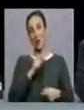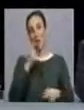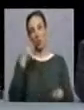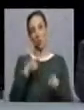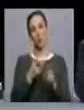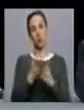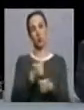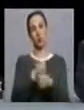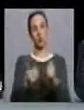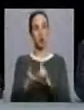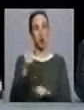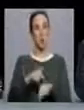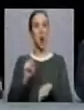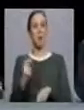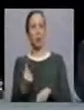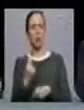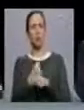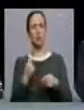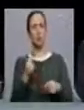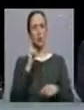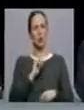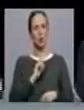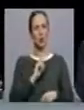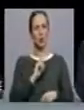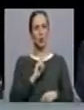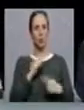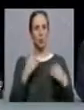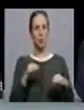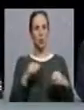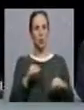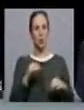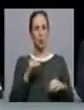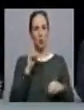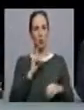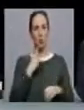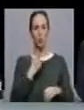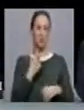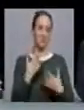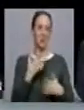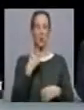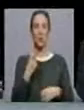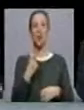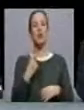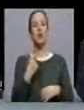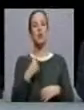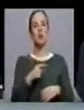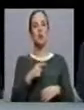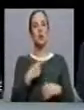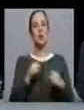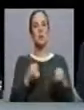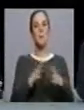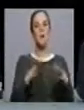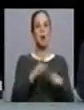irá perguntar mas por que as mulheres normalmente perguntam tem essa maior disposição em ser a